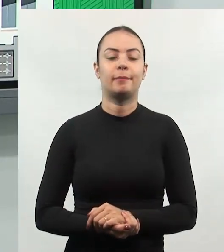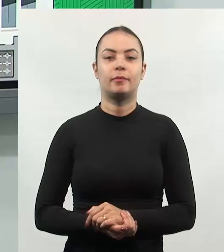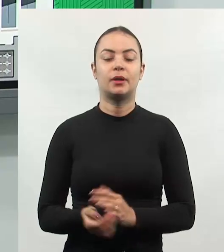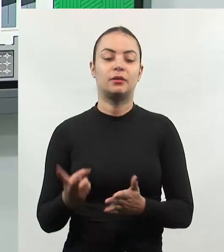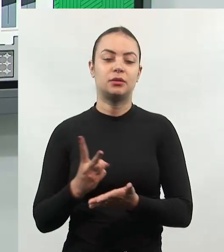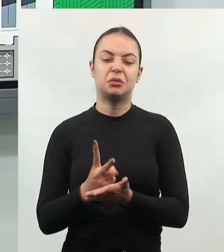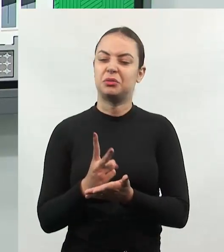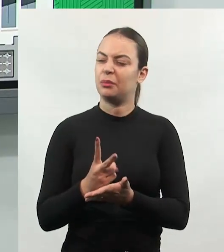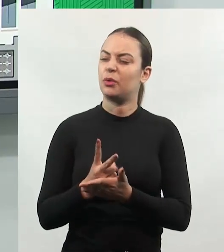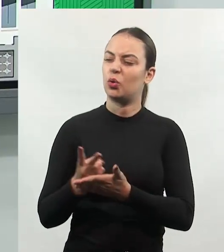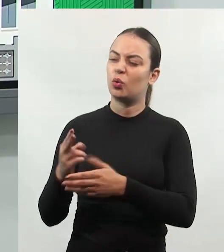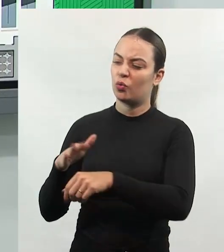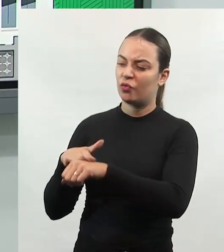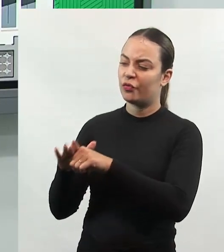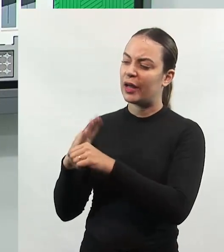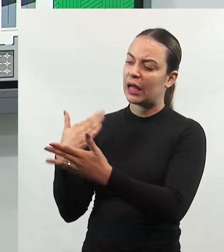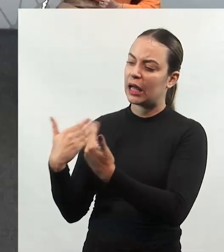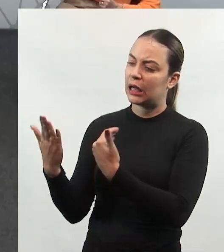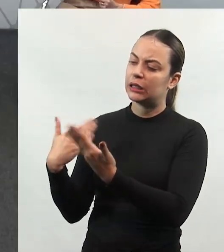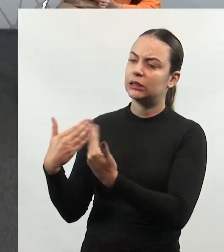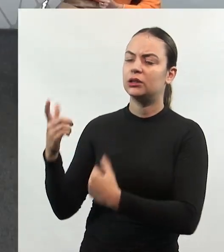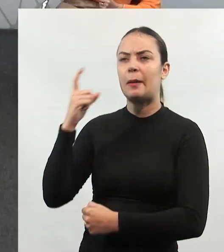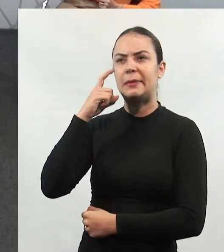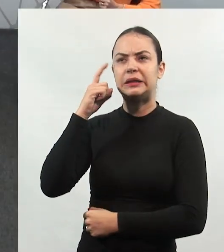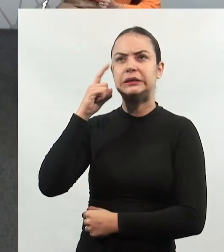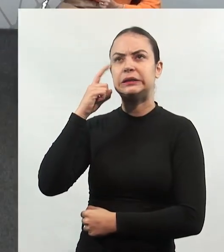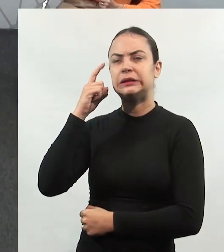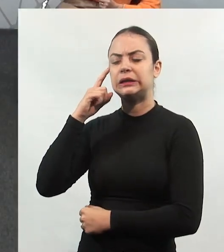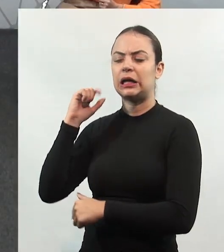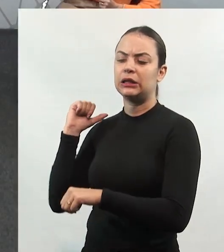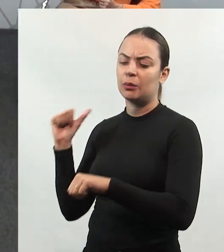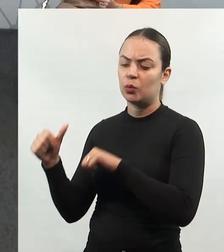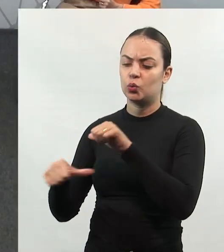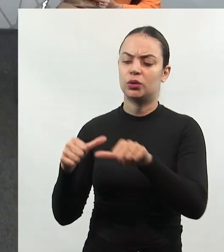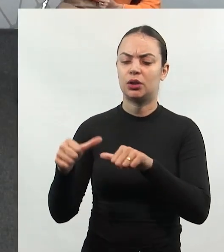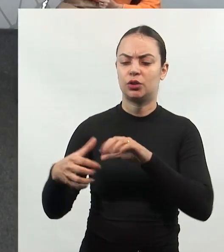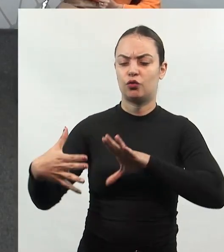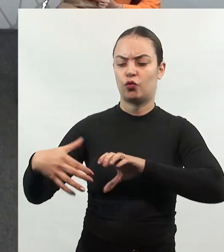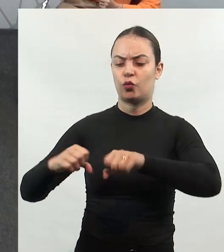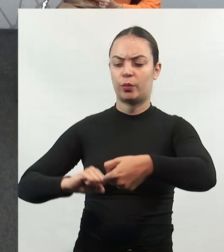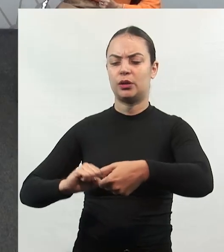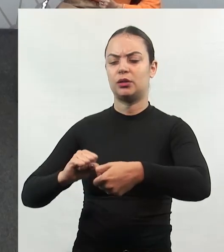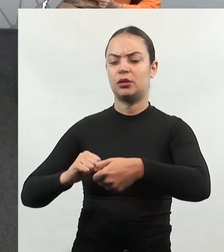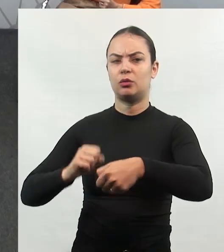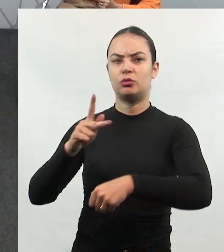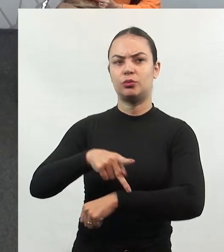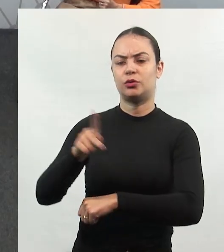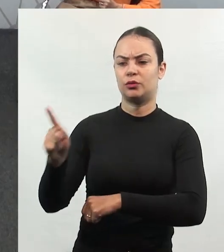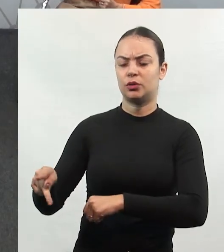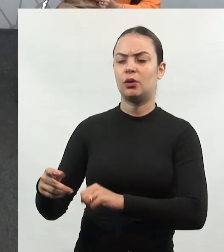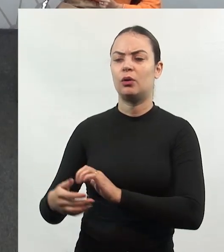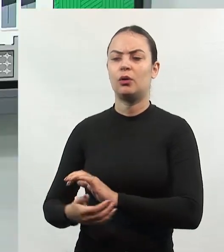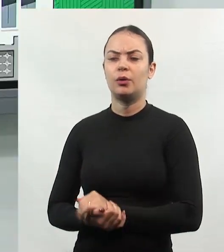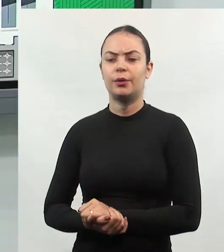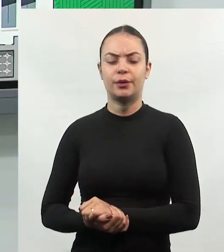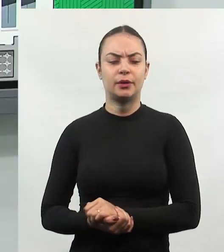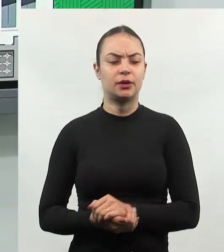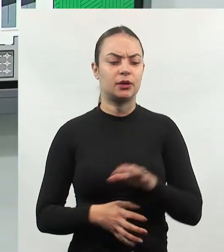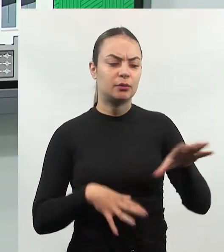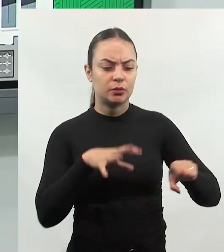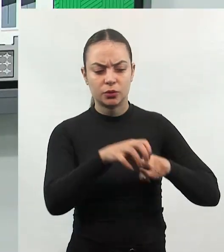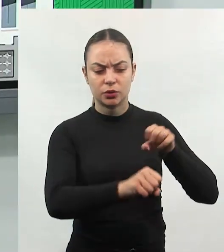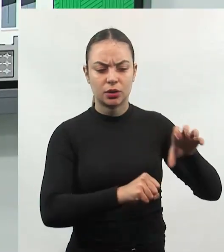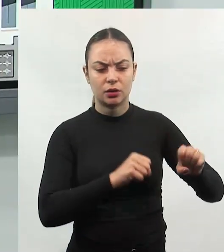como o resultado da formação acadêmica que está chegando para a senhora, né? Que a secretaria recebe